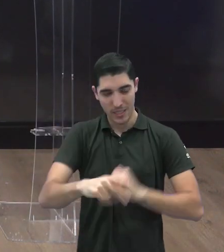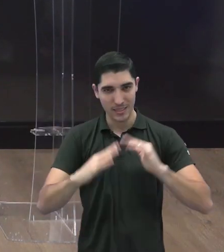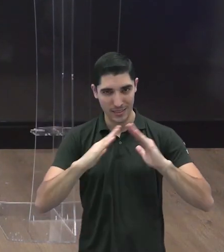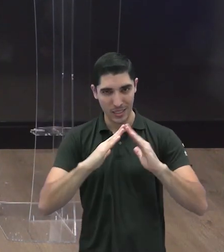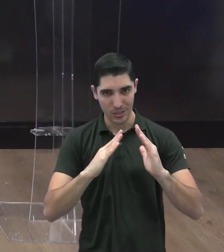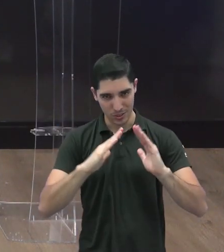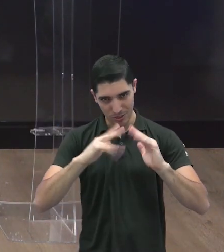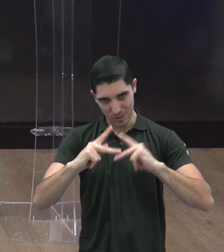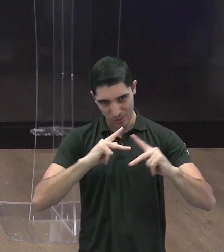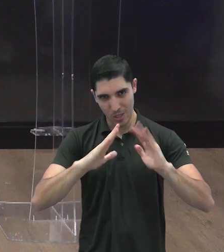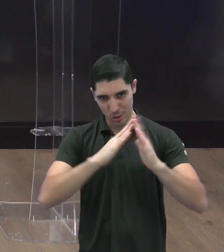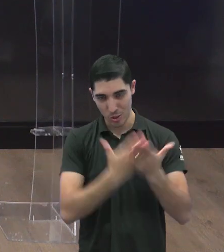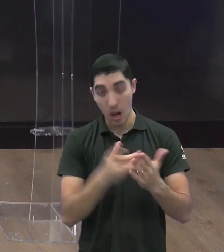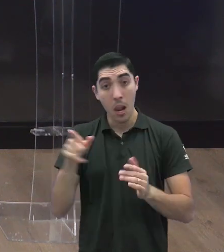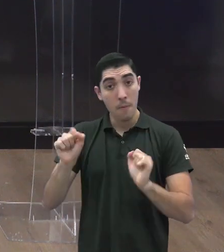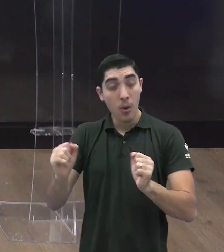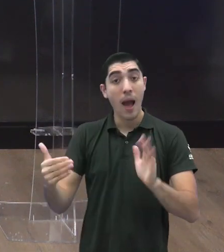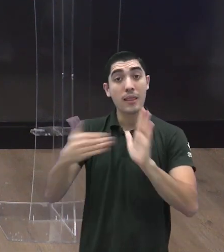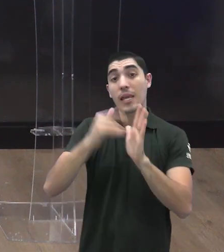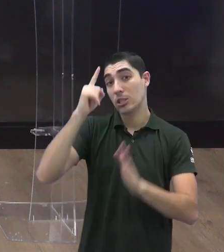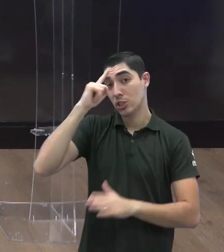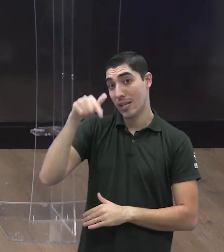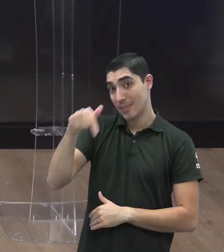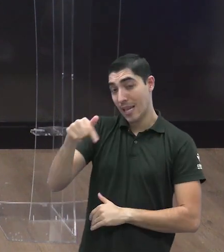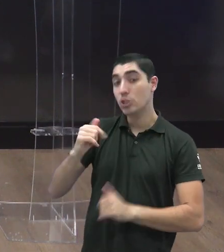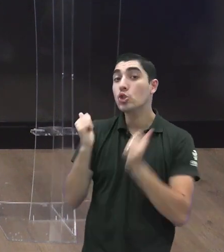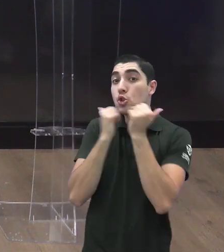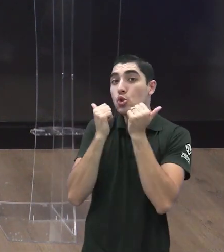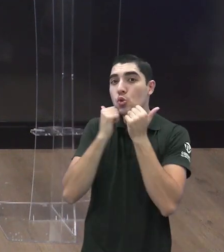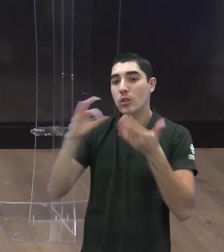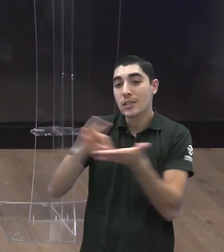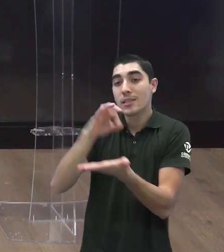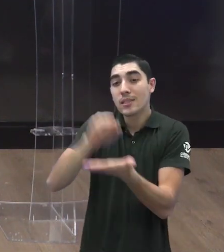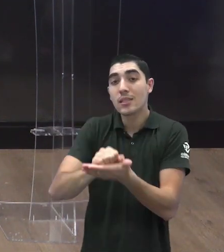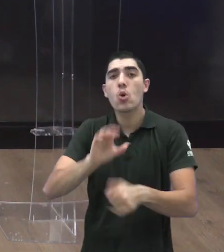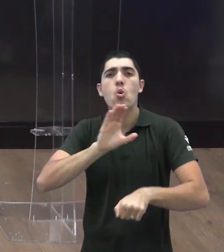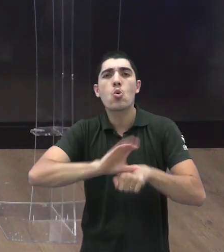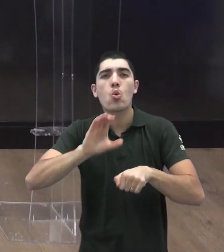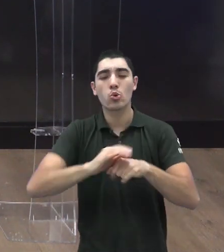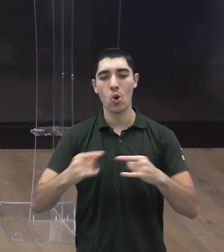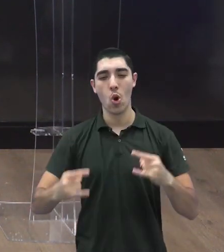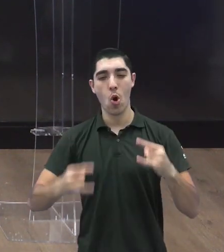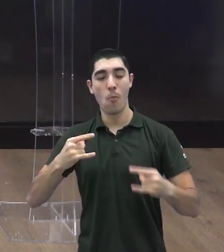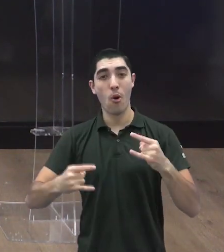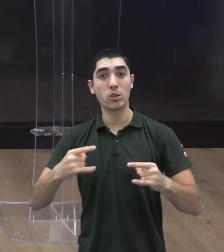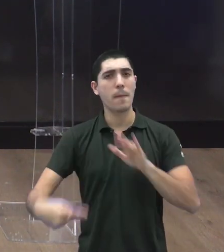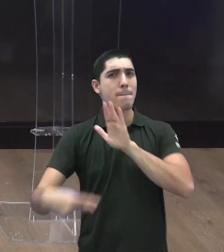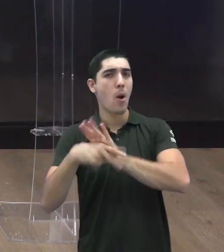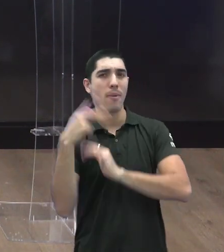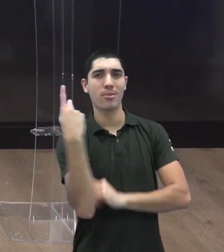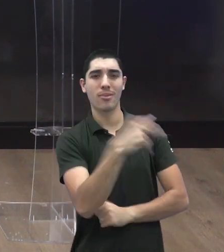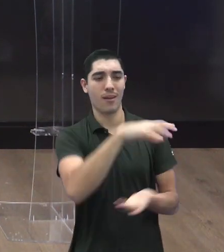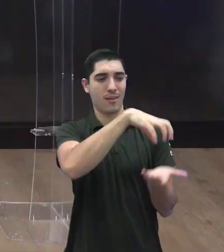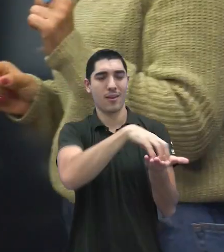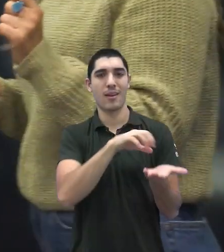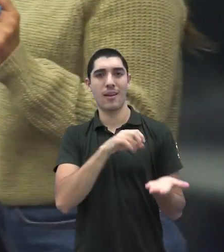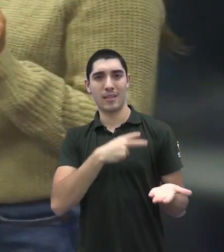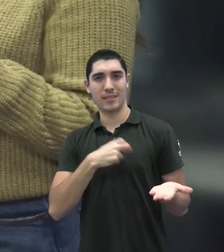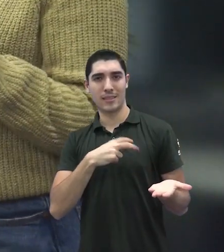dos Campos podem se inscrever até o dia 7 de julho para o curso de robótica oferecido pelo